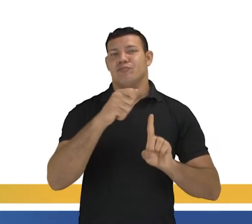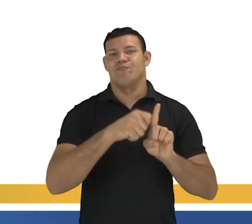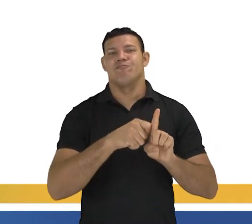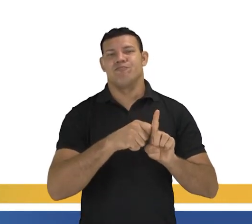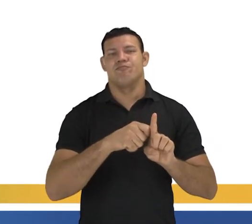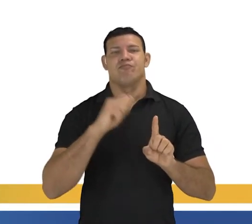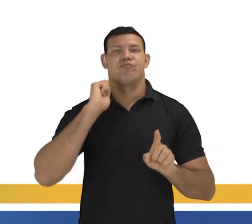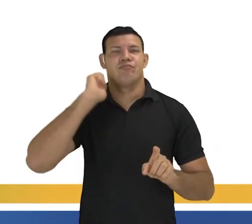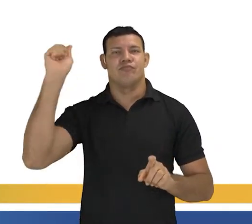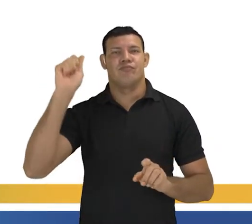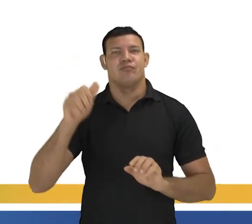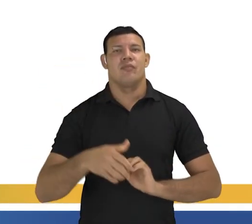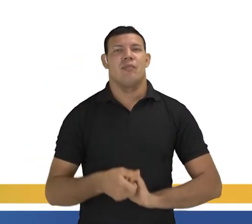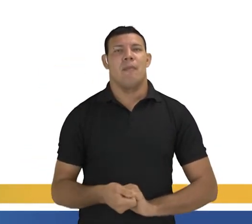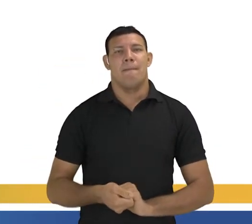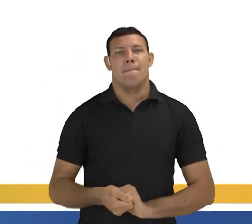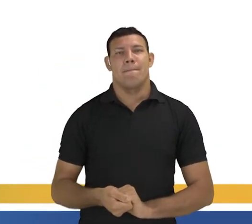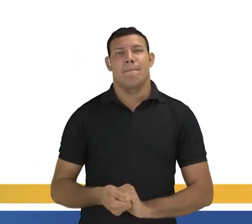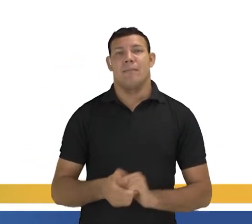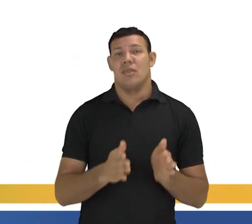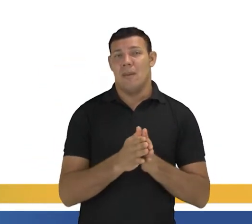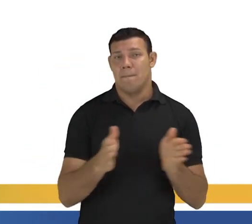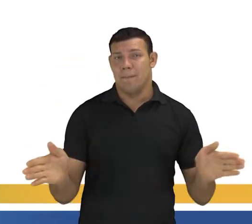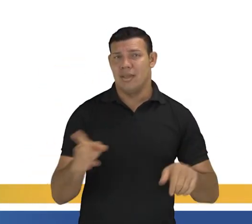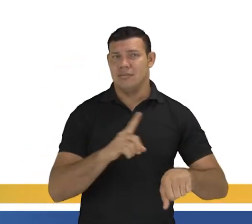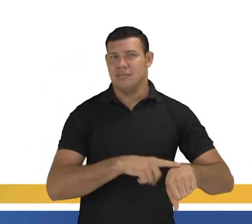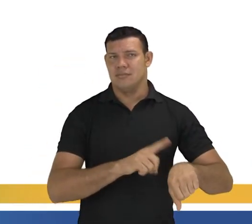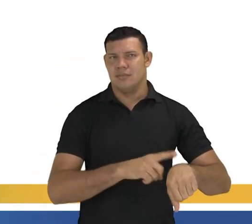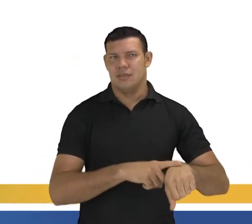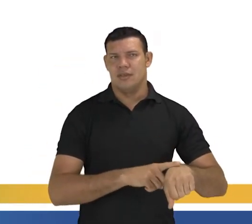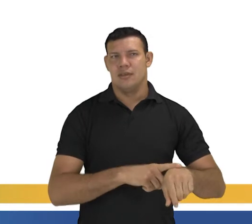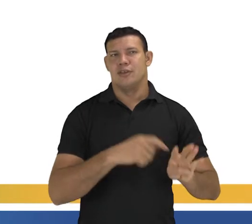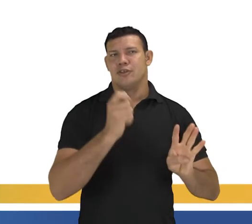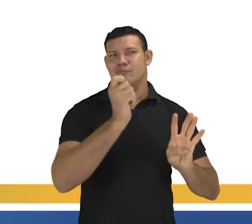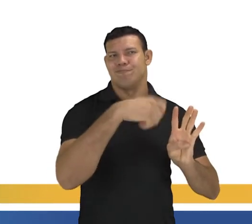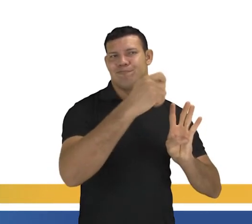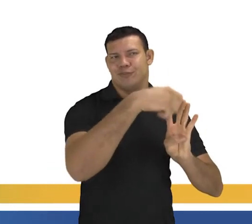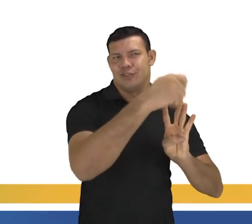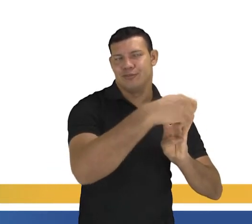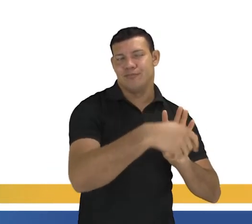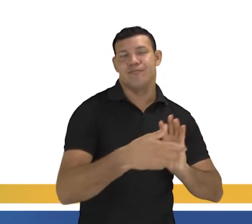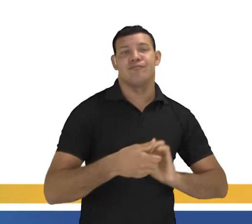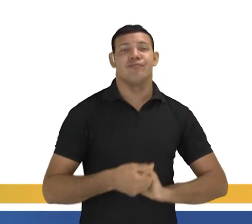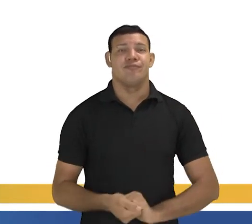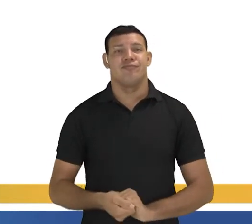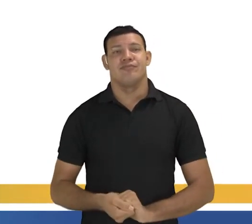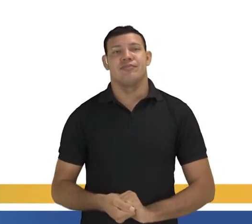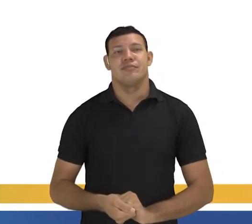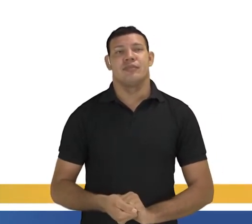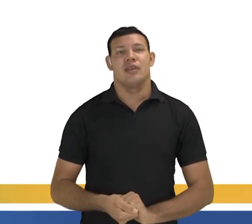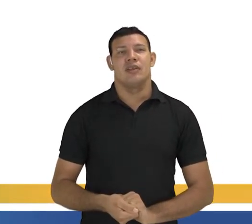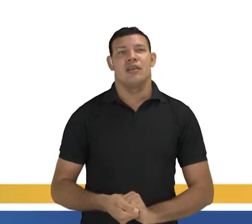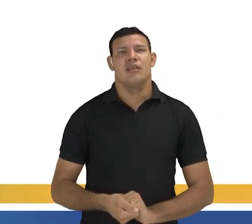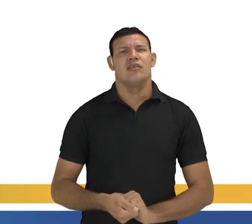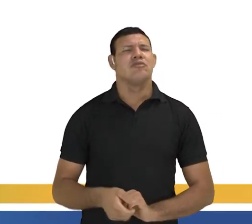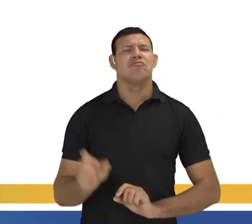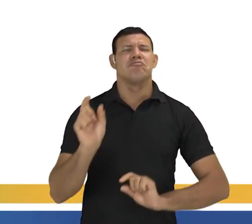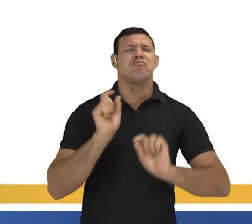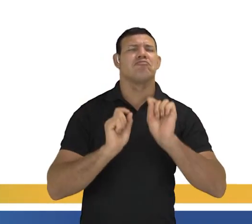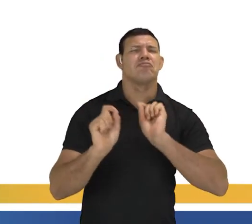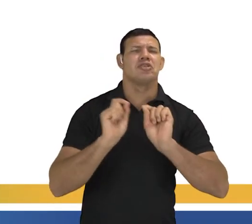negativas. Meses, um período de tempo. Não saio de casa há meses. Lá em cima nós temos o que você tem